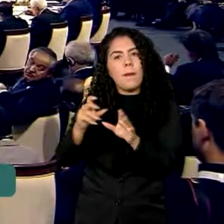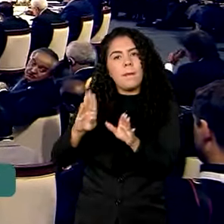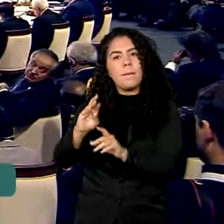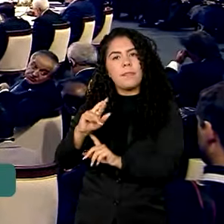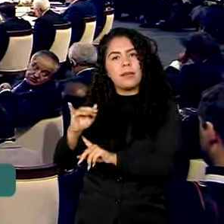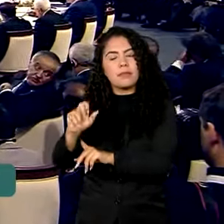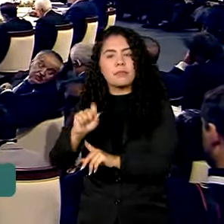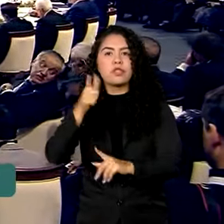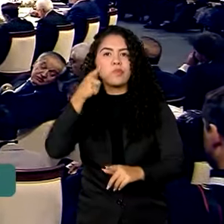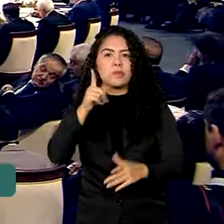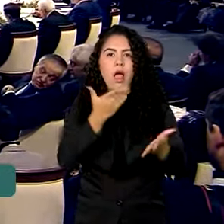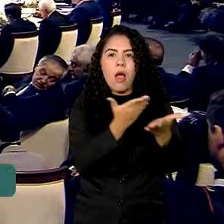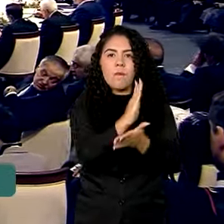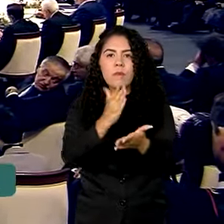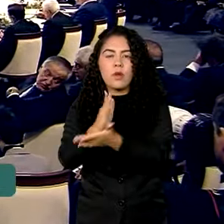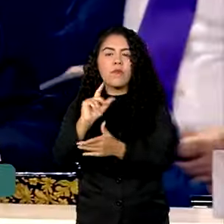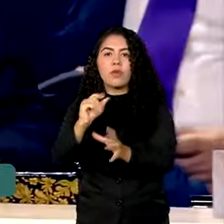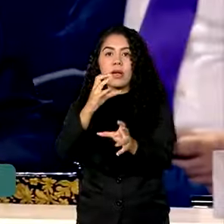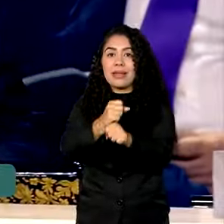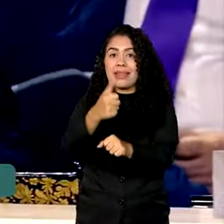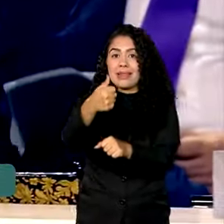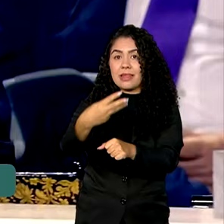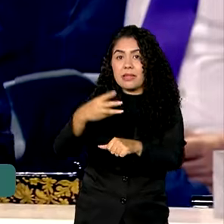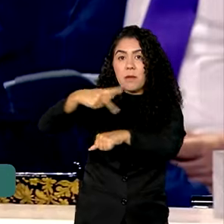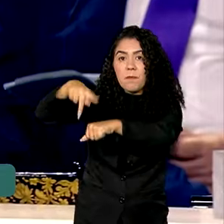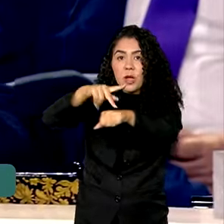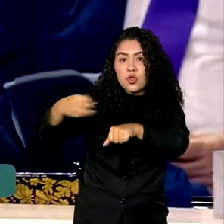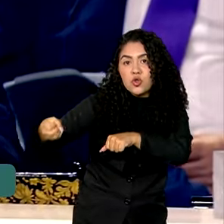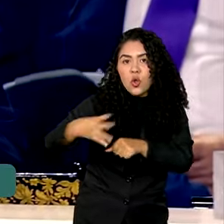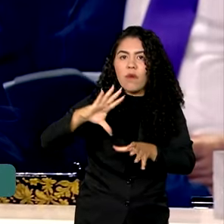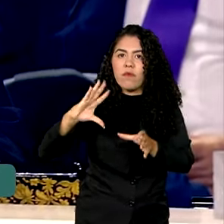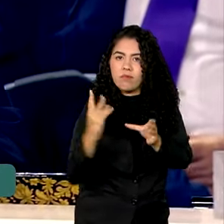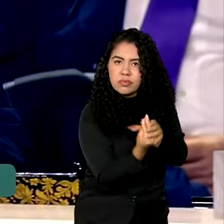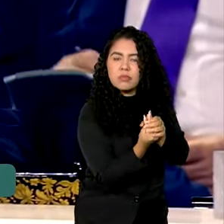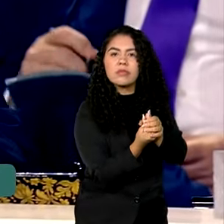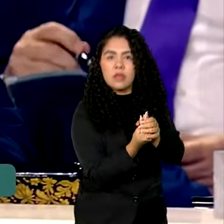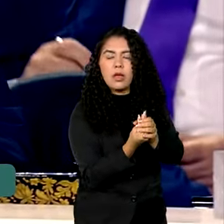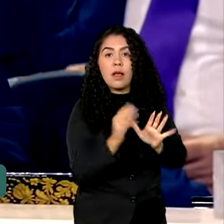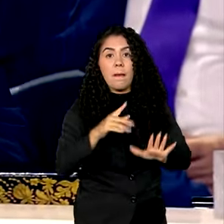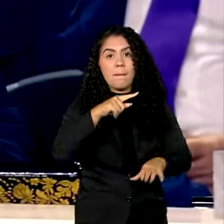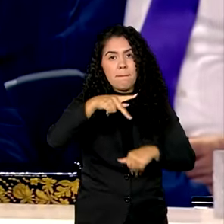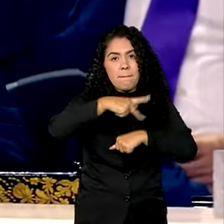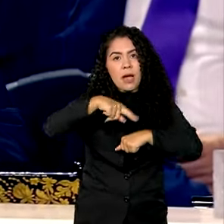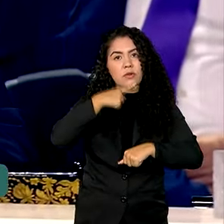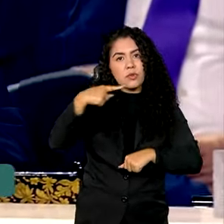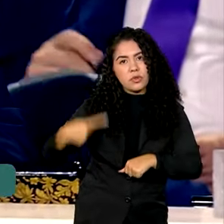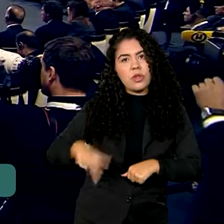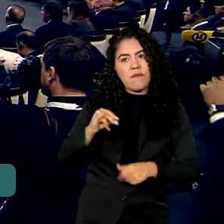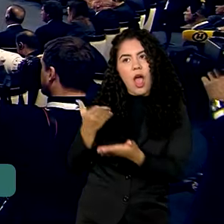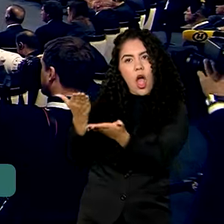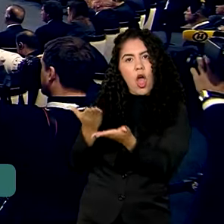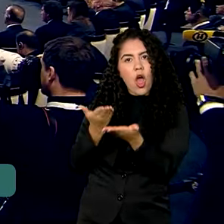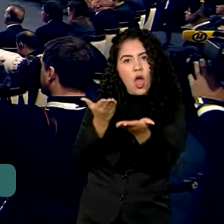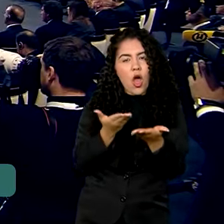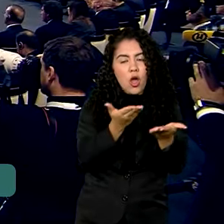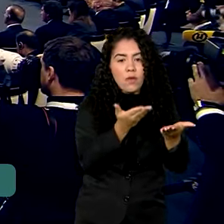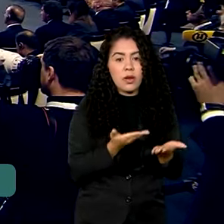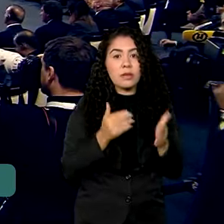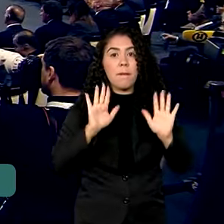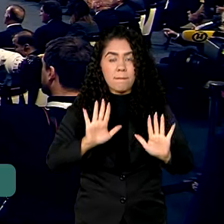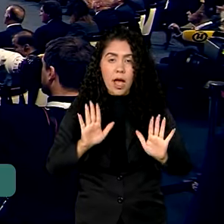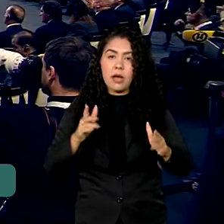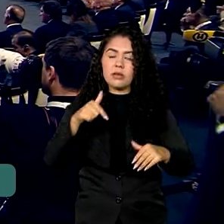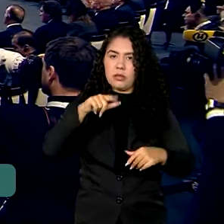de 13 novos países parceiros, que ainda serão convidados pela Rússia, atual presidente do grupo. Hoje, além